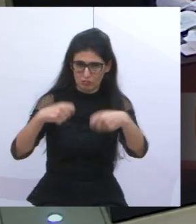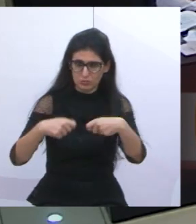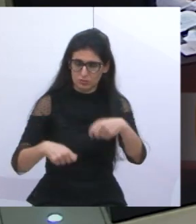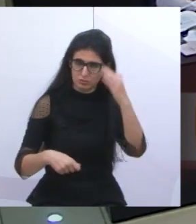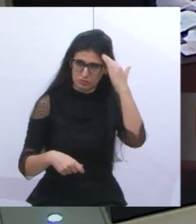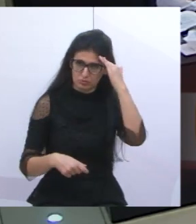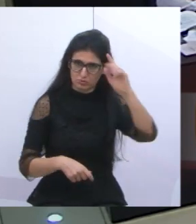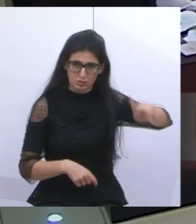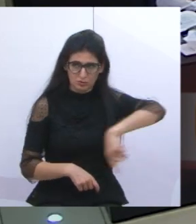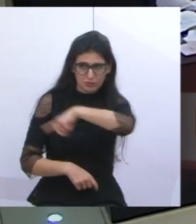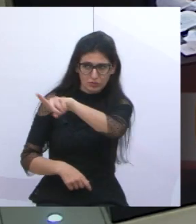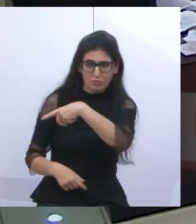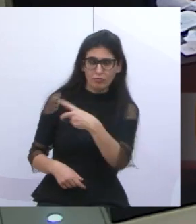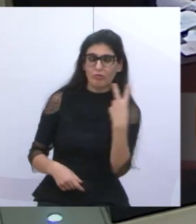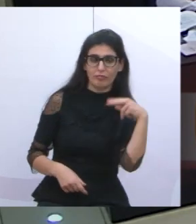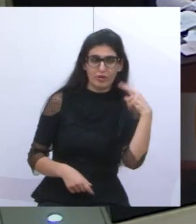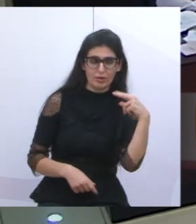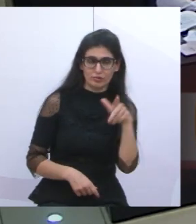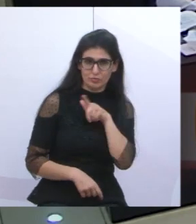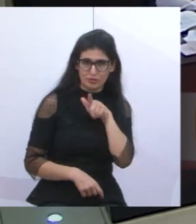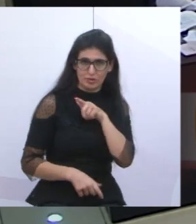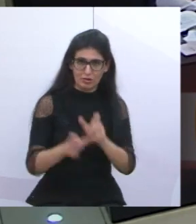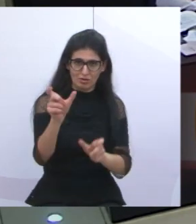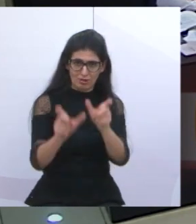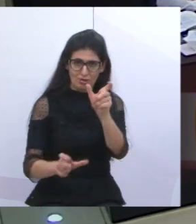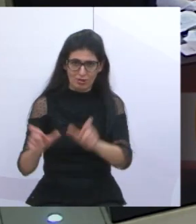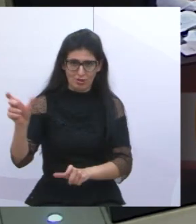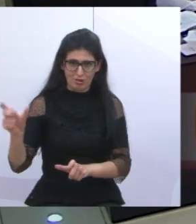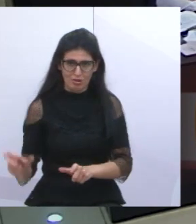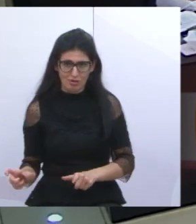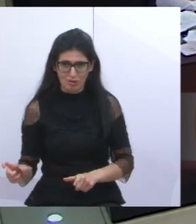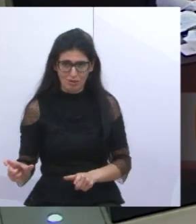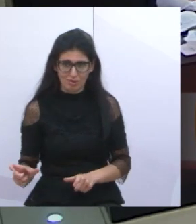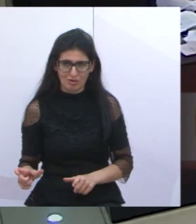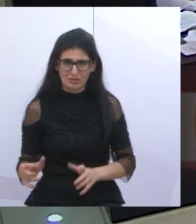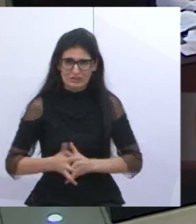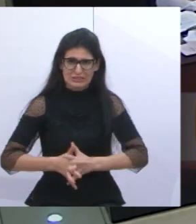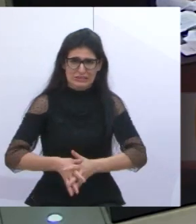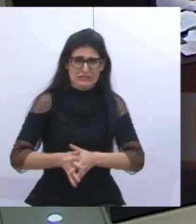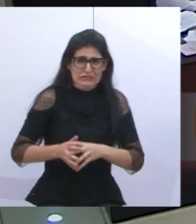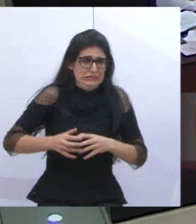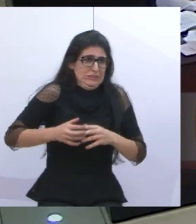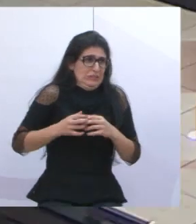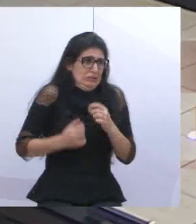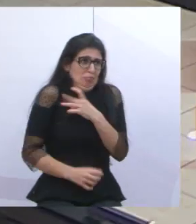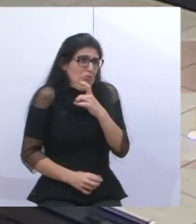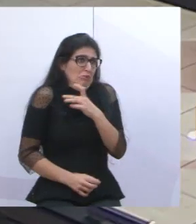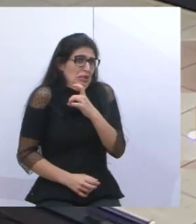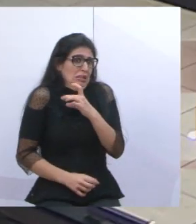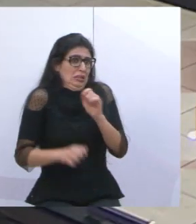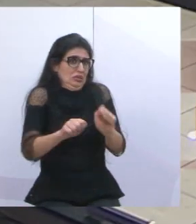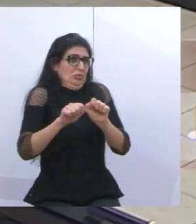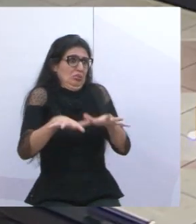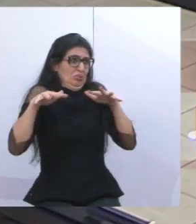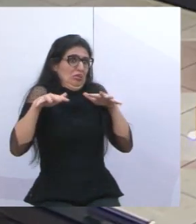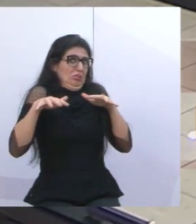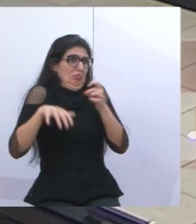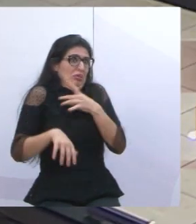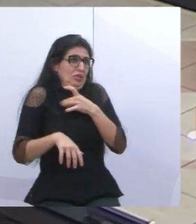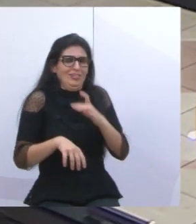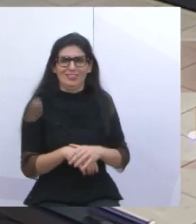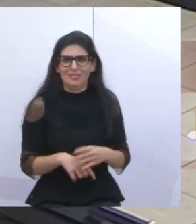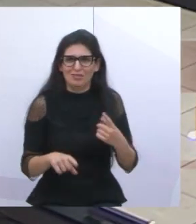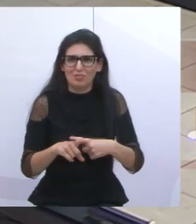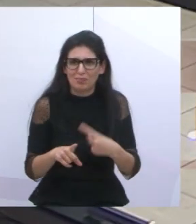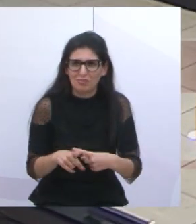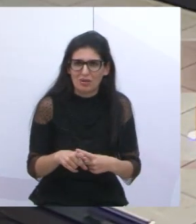certos vereadores aqui nessa casa que tem uma crise existencial por plateia. Quando tinha gente aqui na plateia,